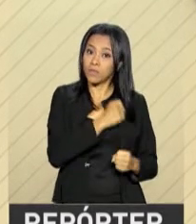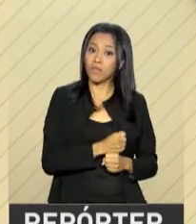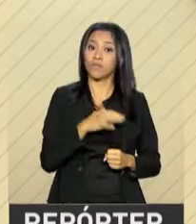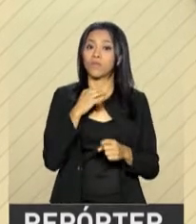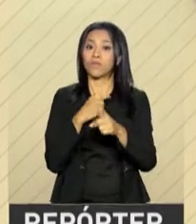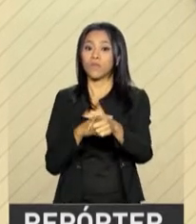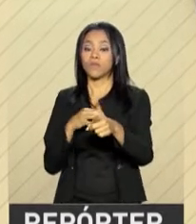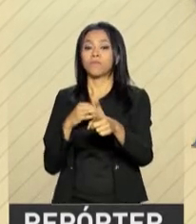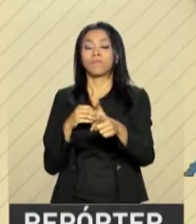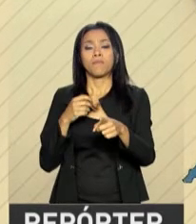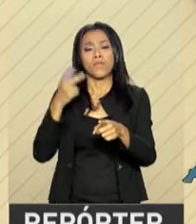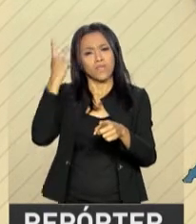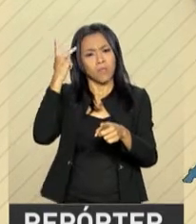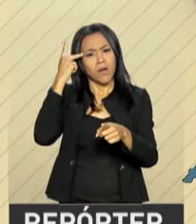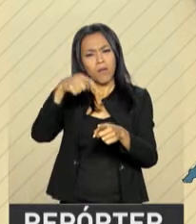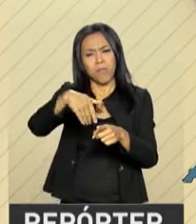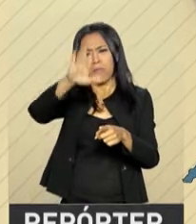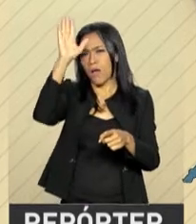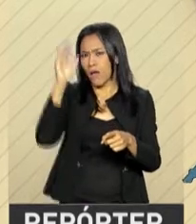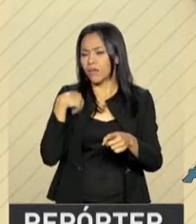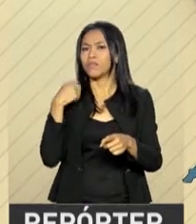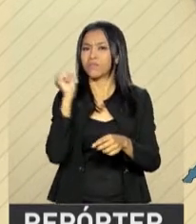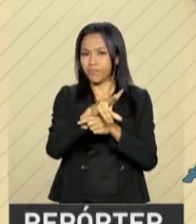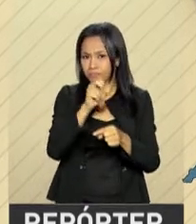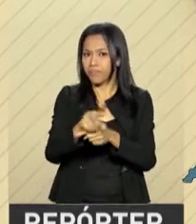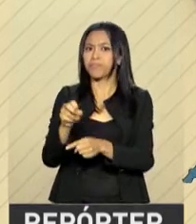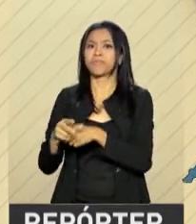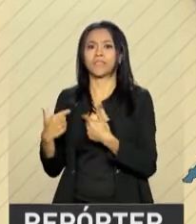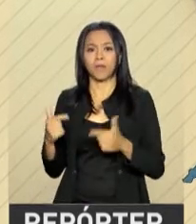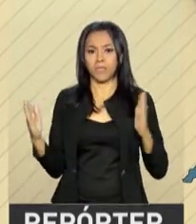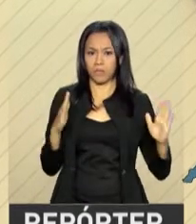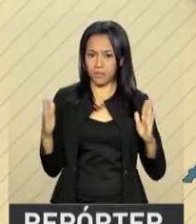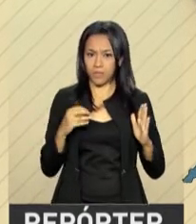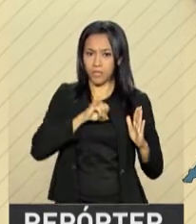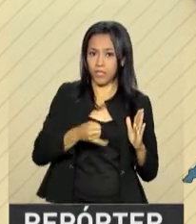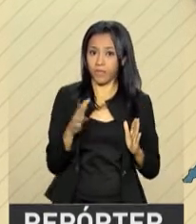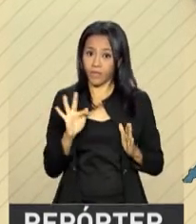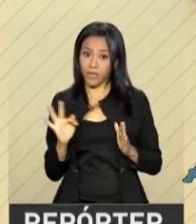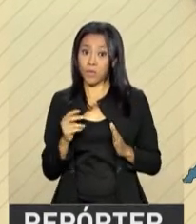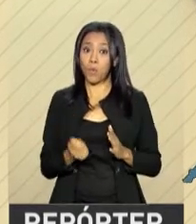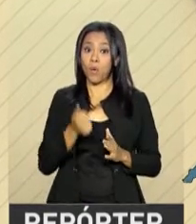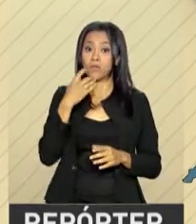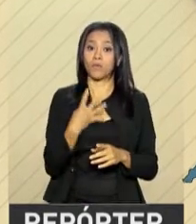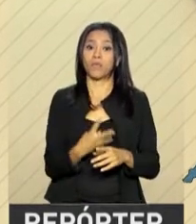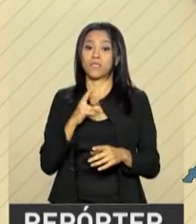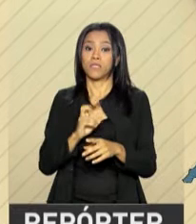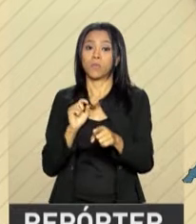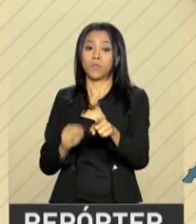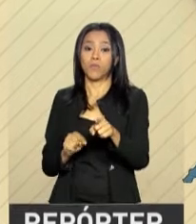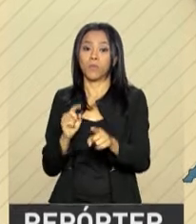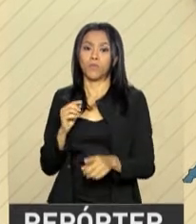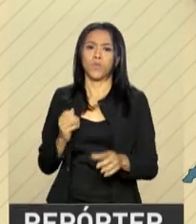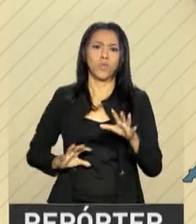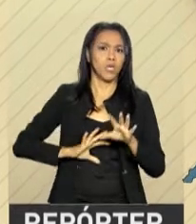vagas são paulo foi o estado com mais disponíveis em janeiro e fevereiro deste ano com quase 45 mil